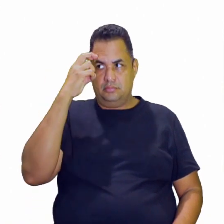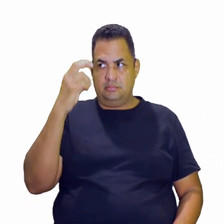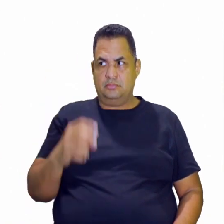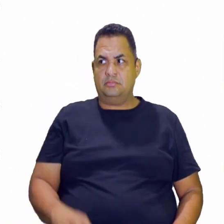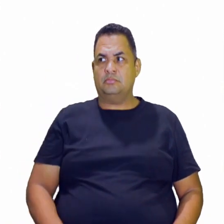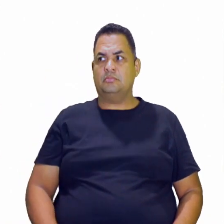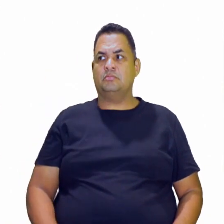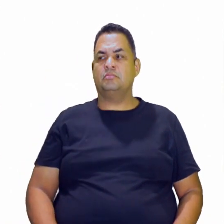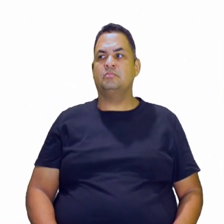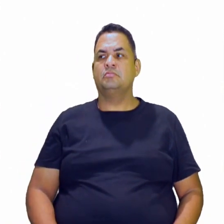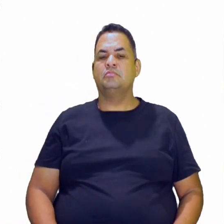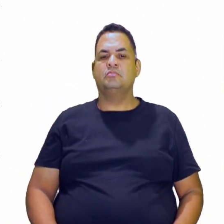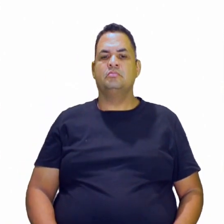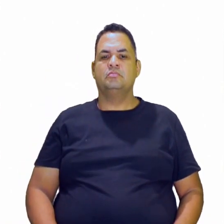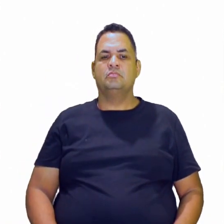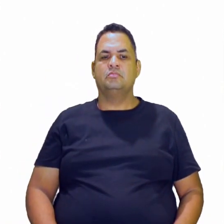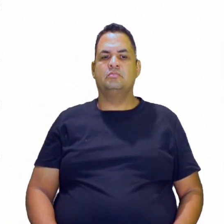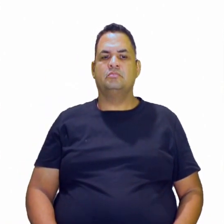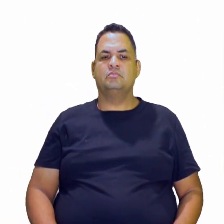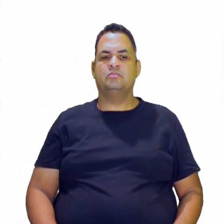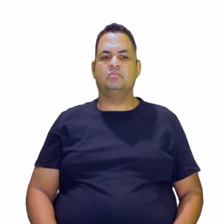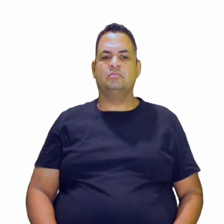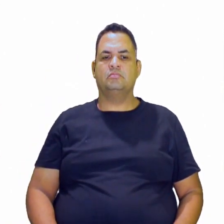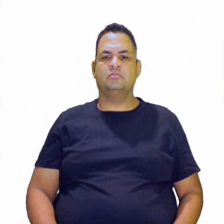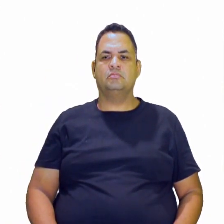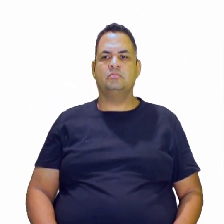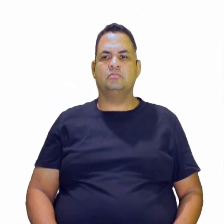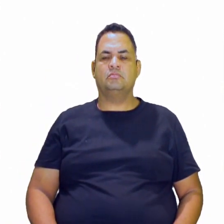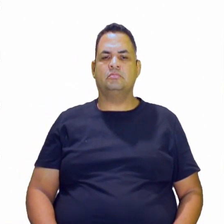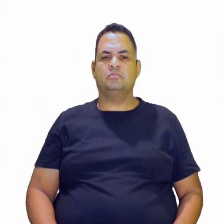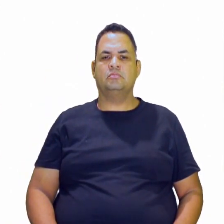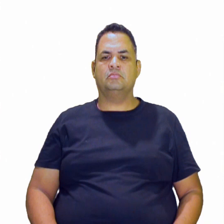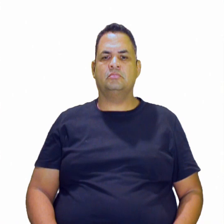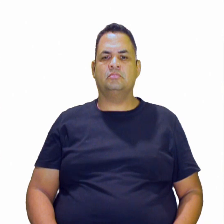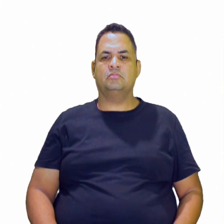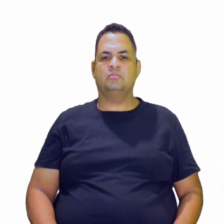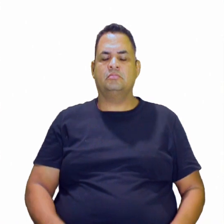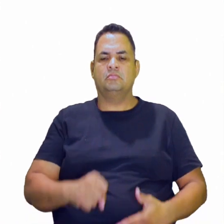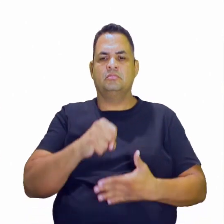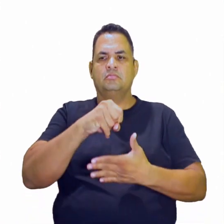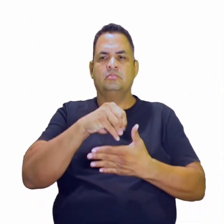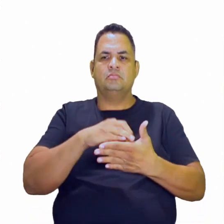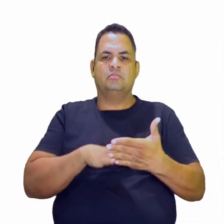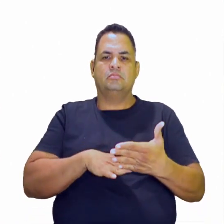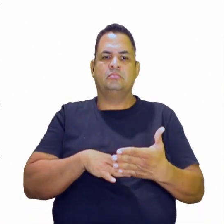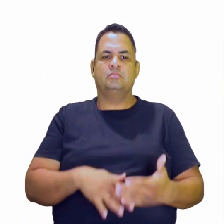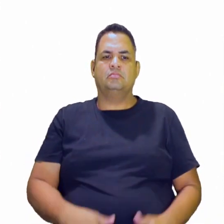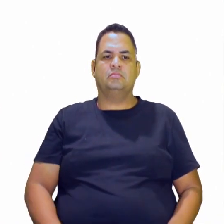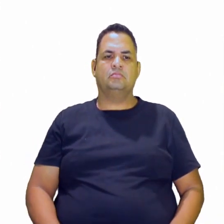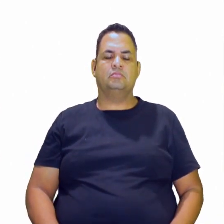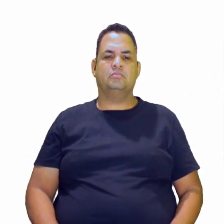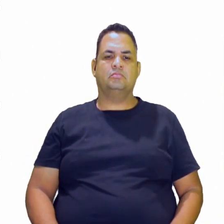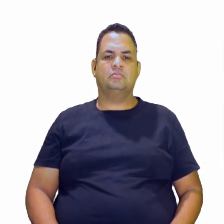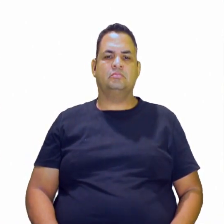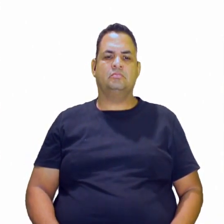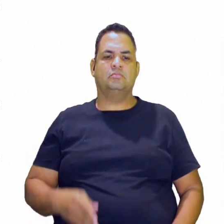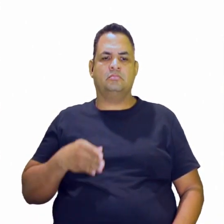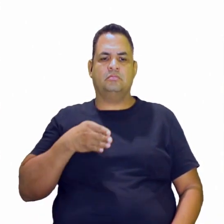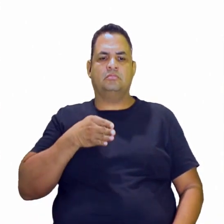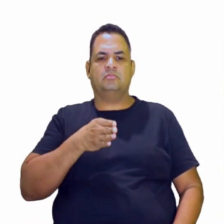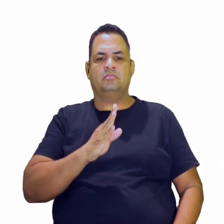culturais. Então, queridos, é uma questão, né,